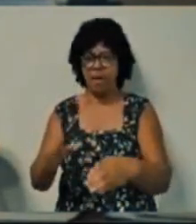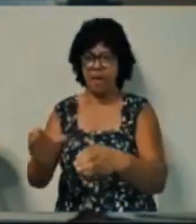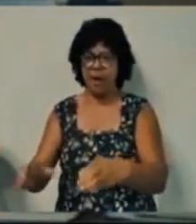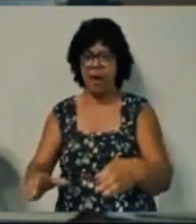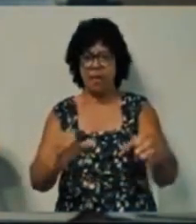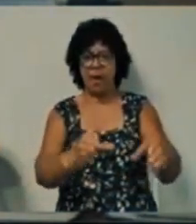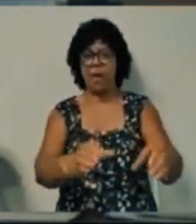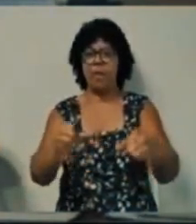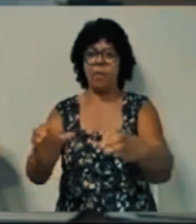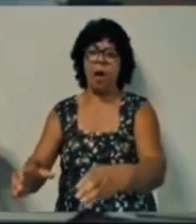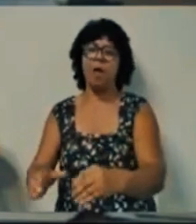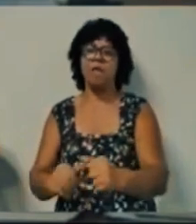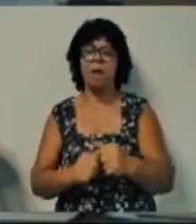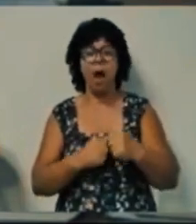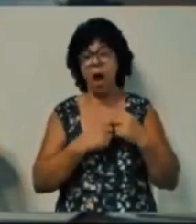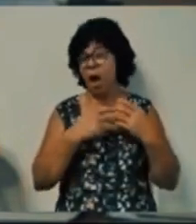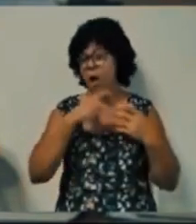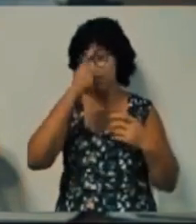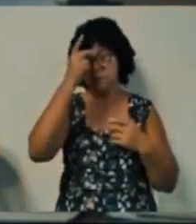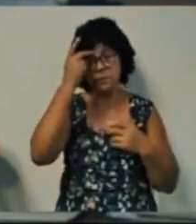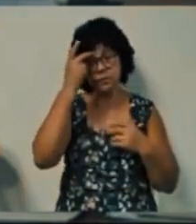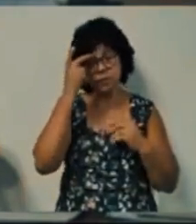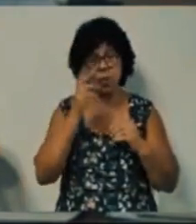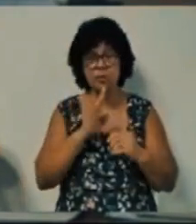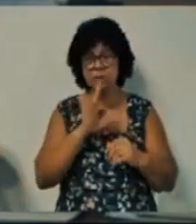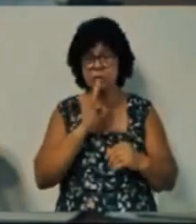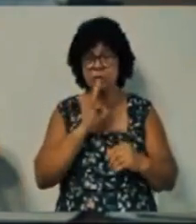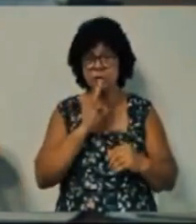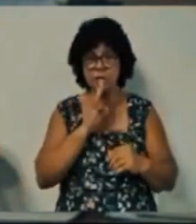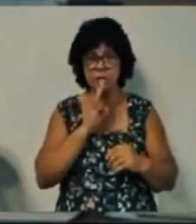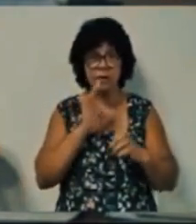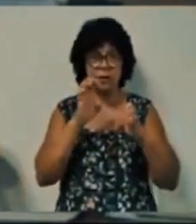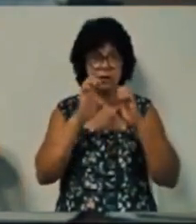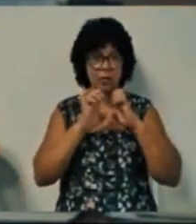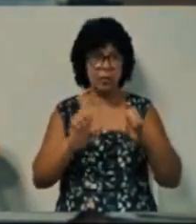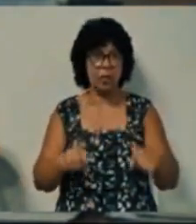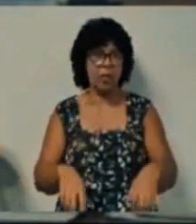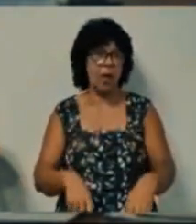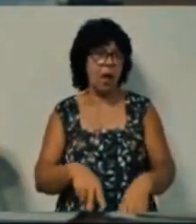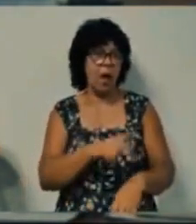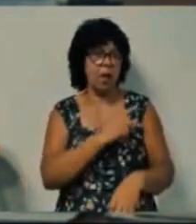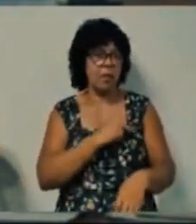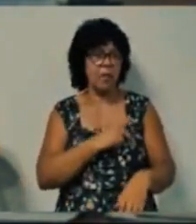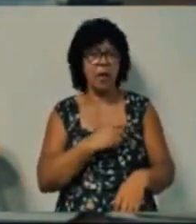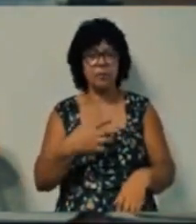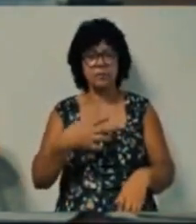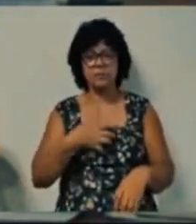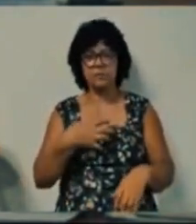não somente a um vilarejo, mas o coração de Paulo